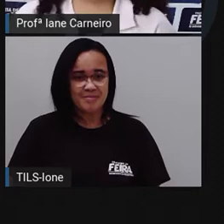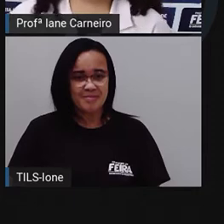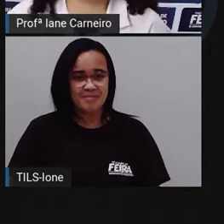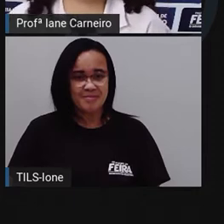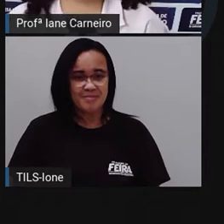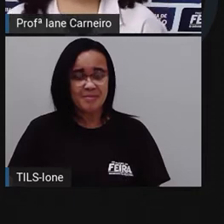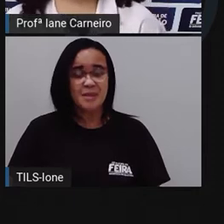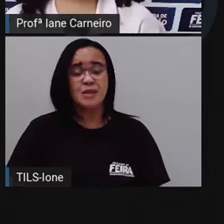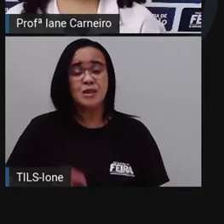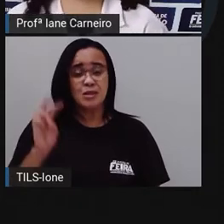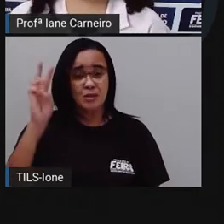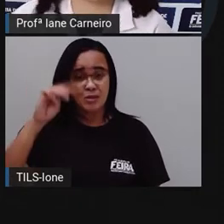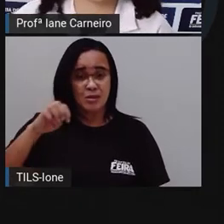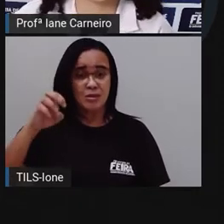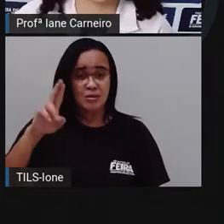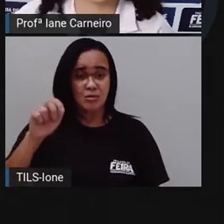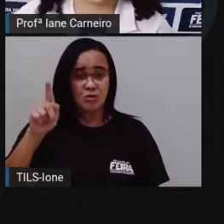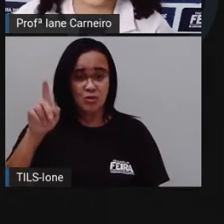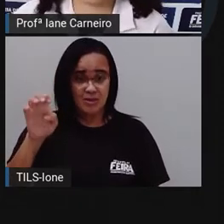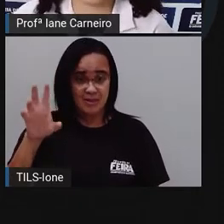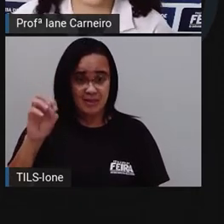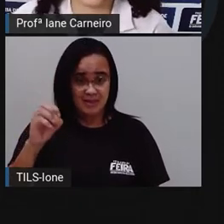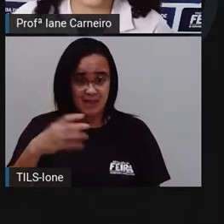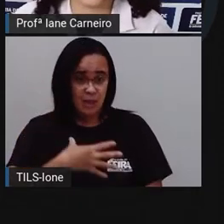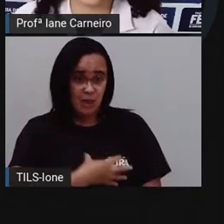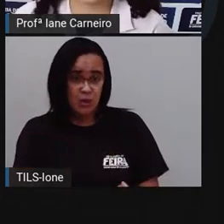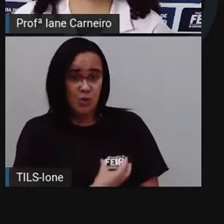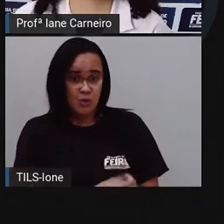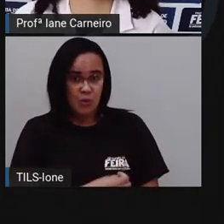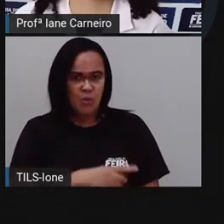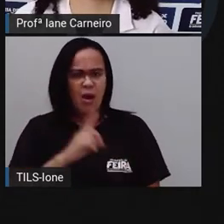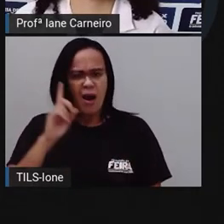Morcego mamífero. É mole?